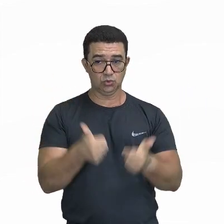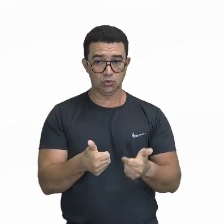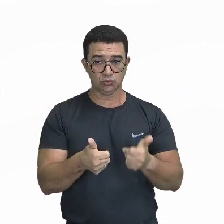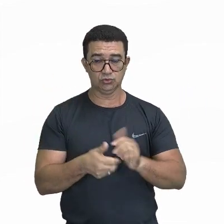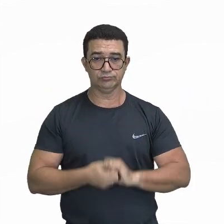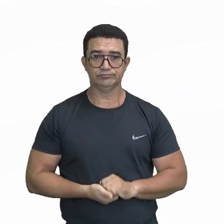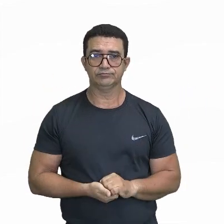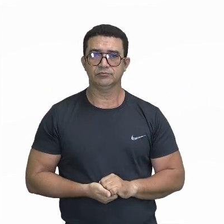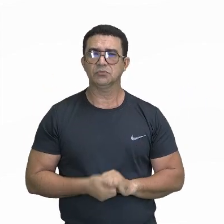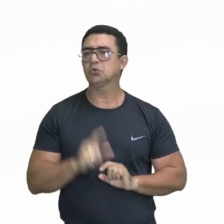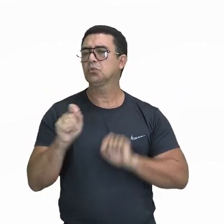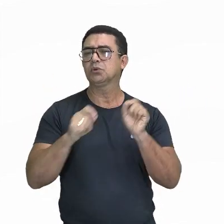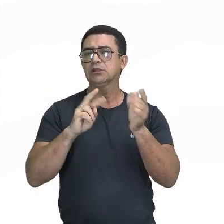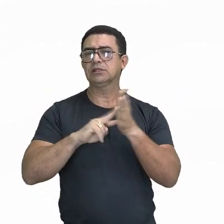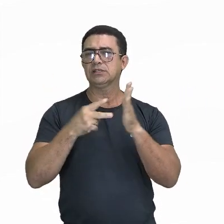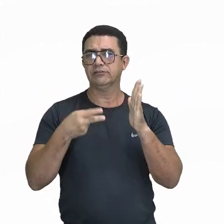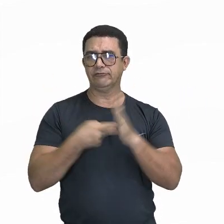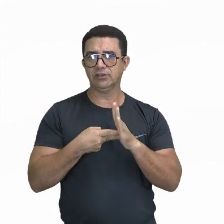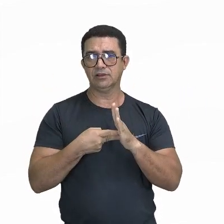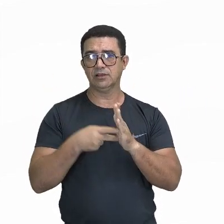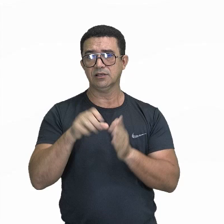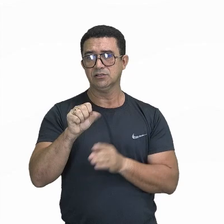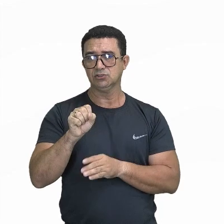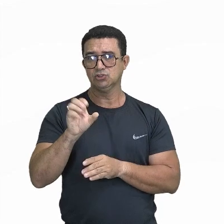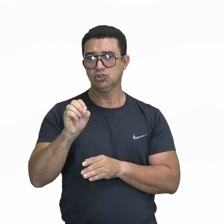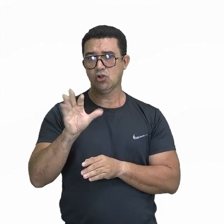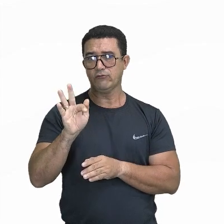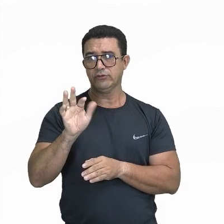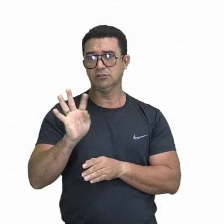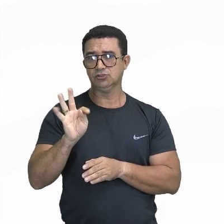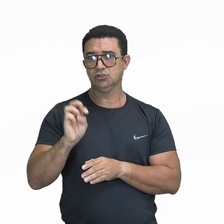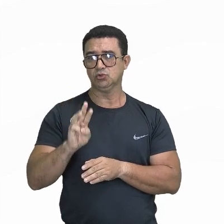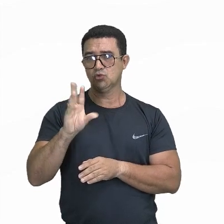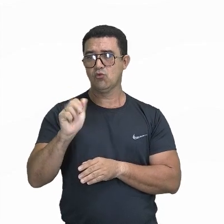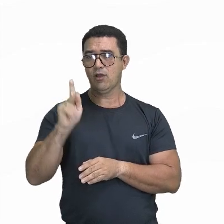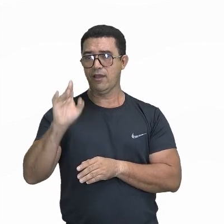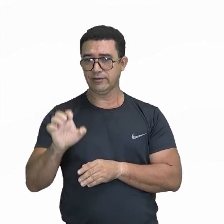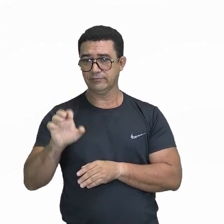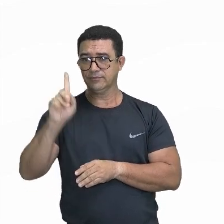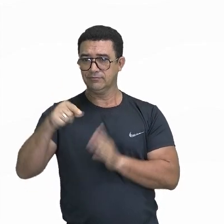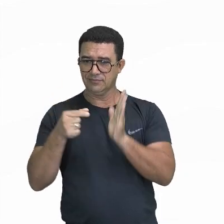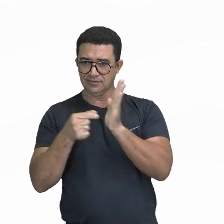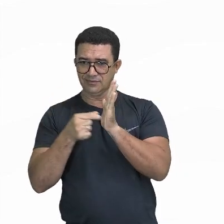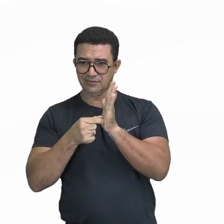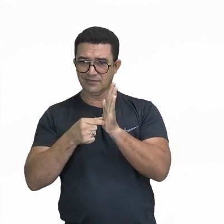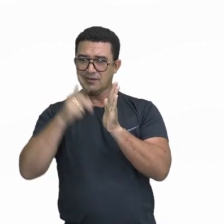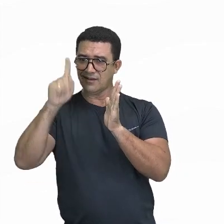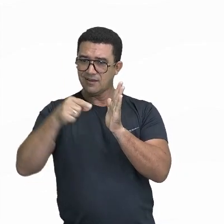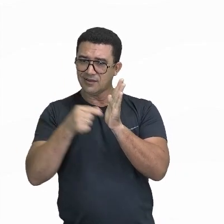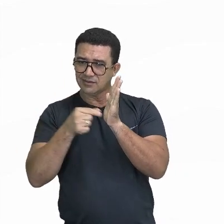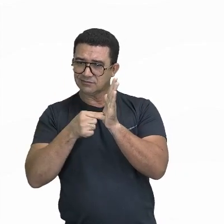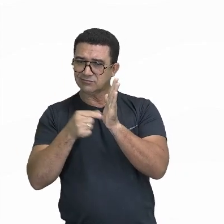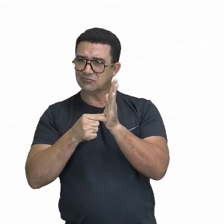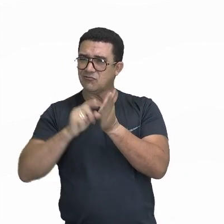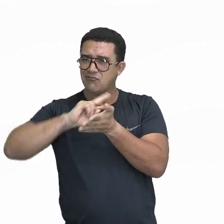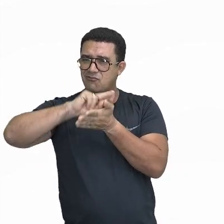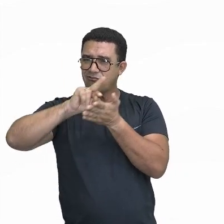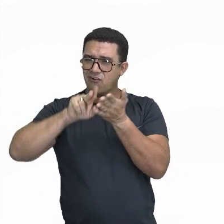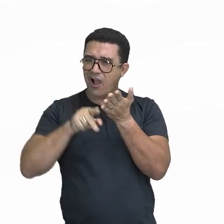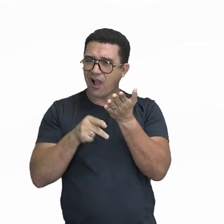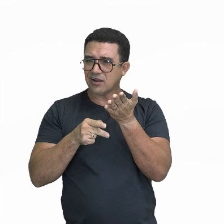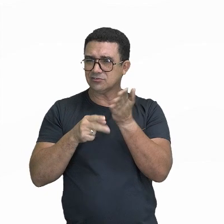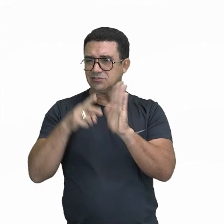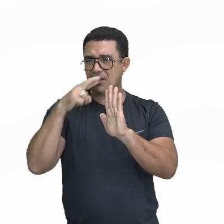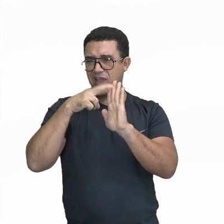vem ser esse software? Bem, esse software é um conjunto de programas, processos,